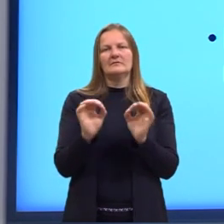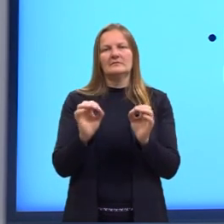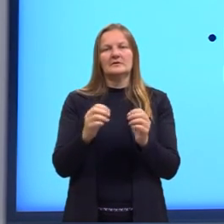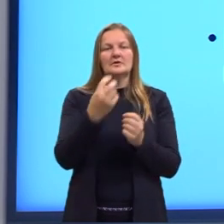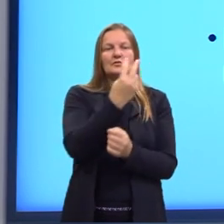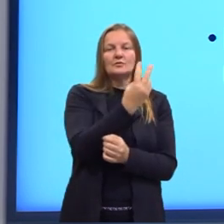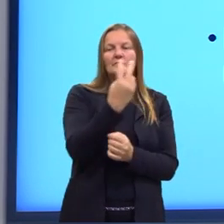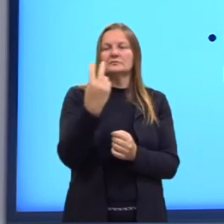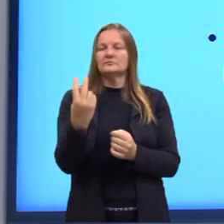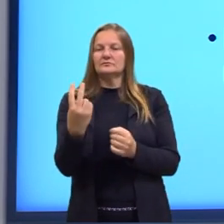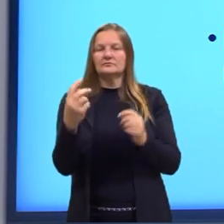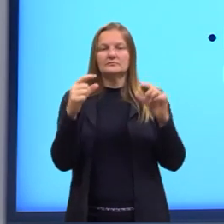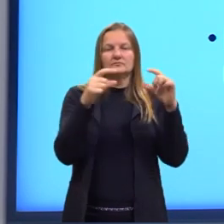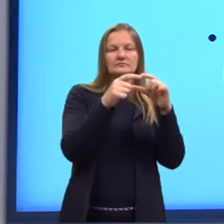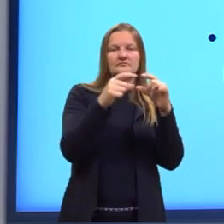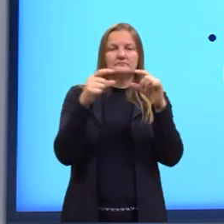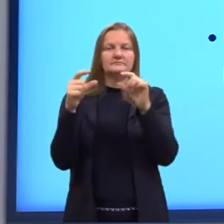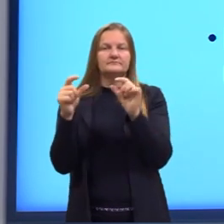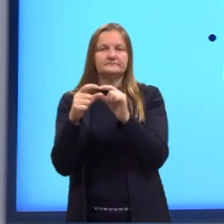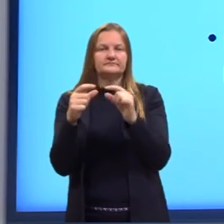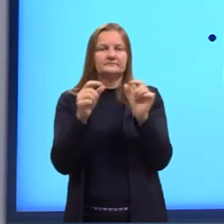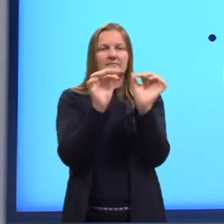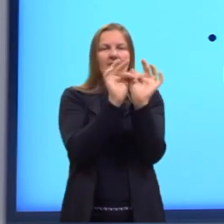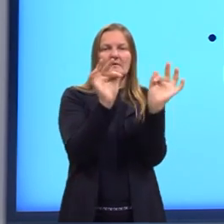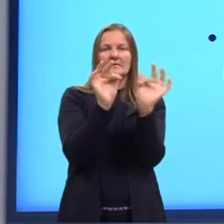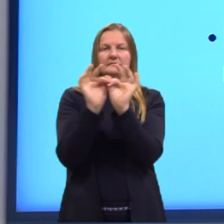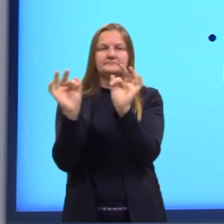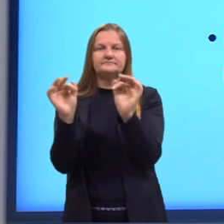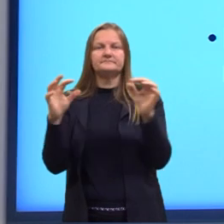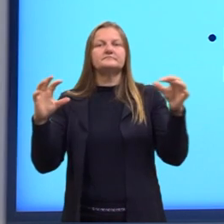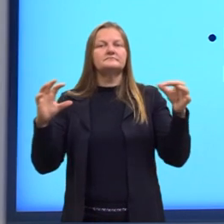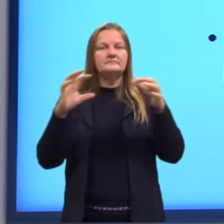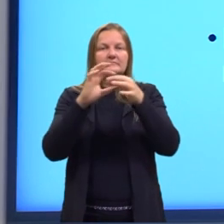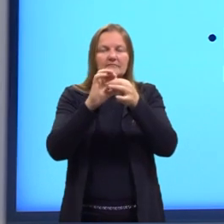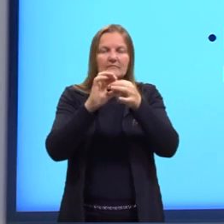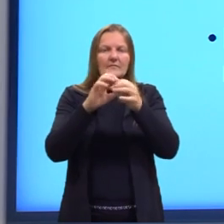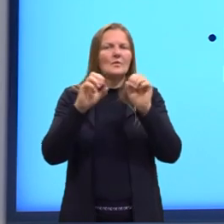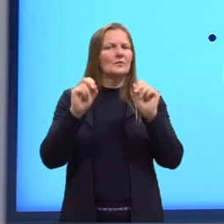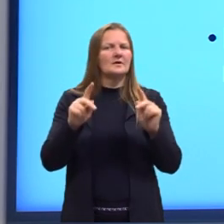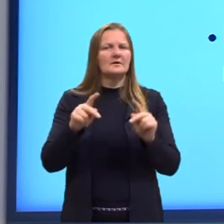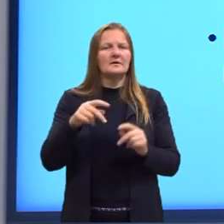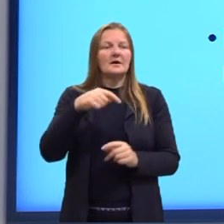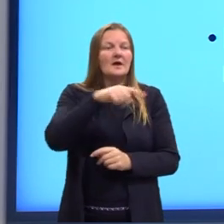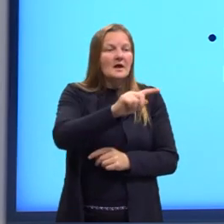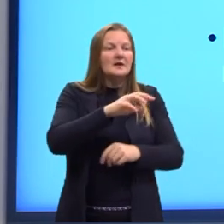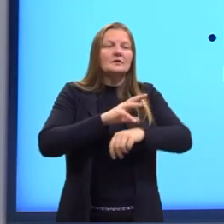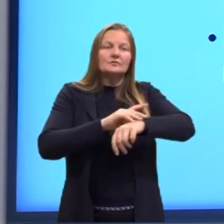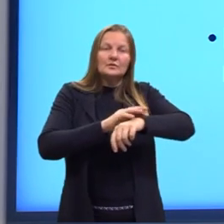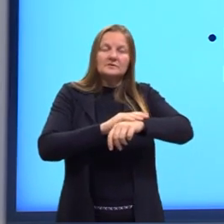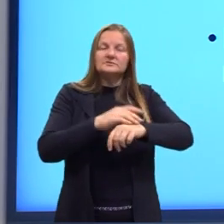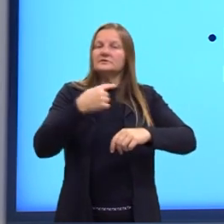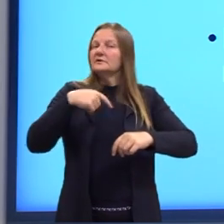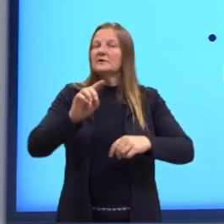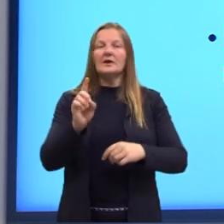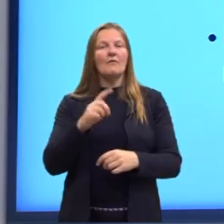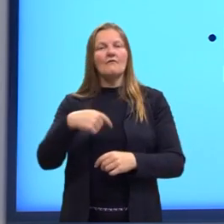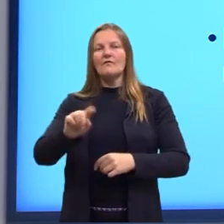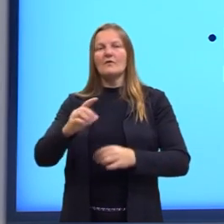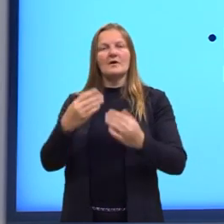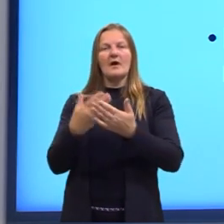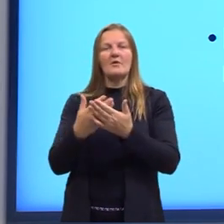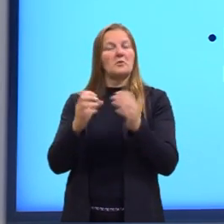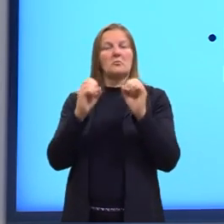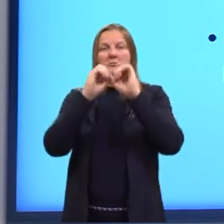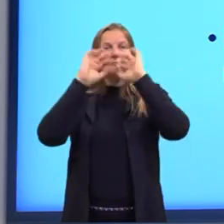duas horas só isso que tem coerência tá a gente tem a coerência sintática ou seja elas estão organizadas